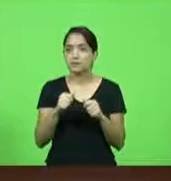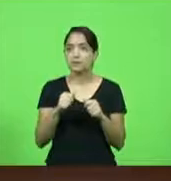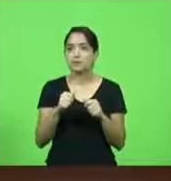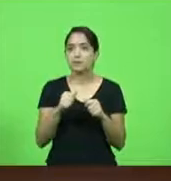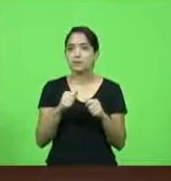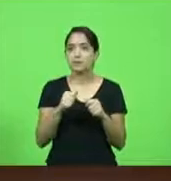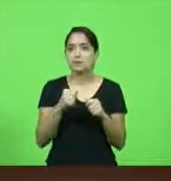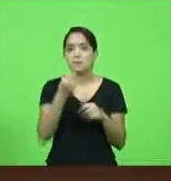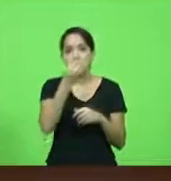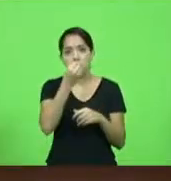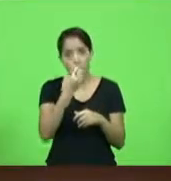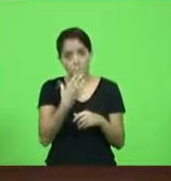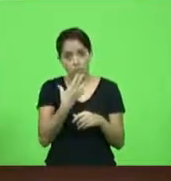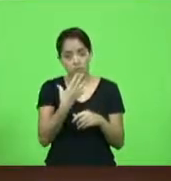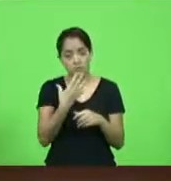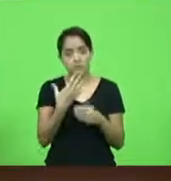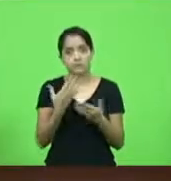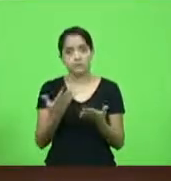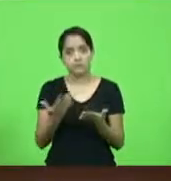boas,